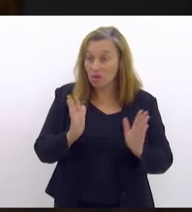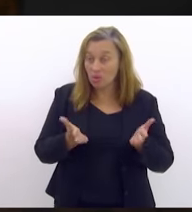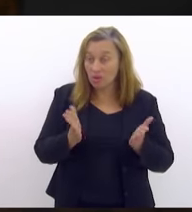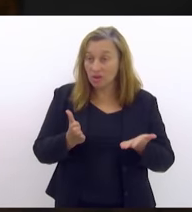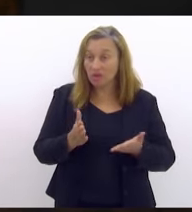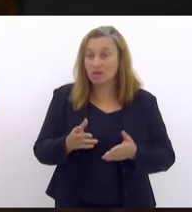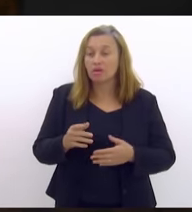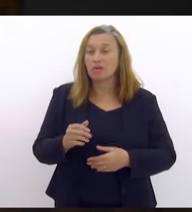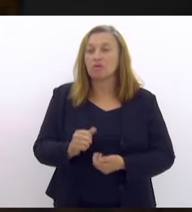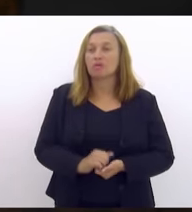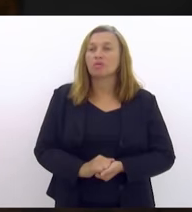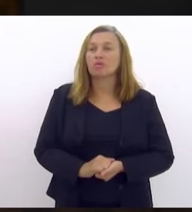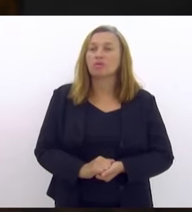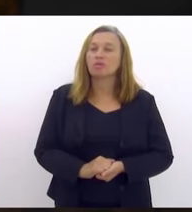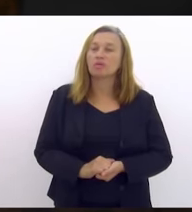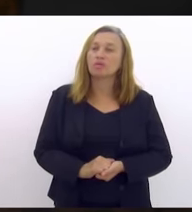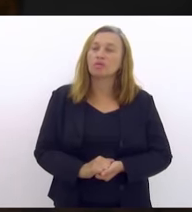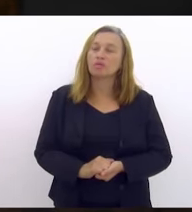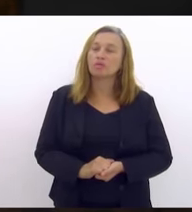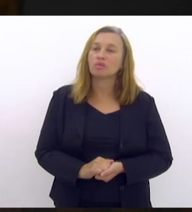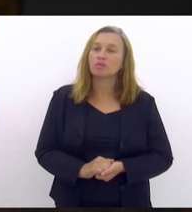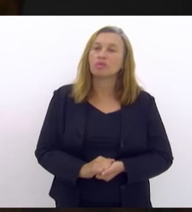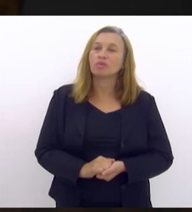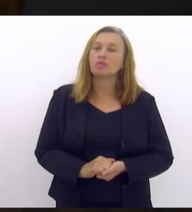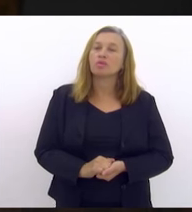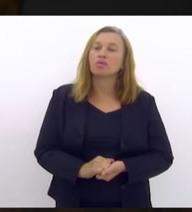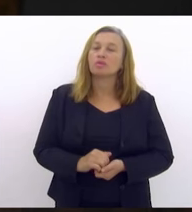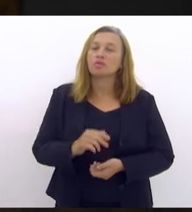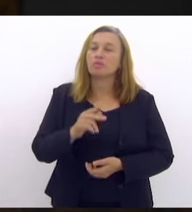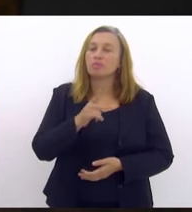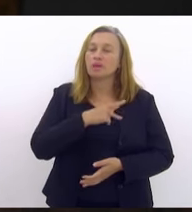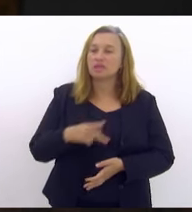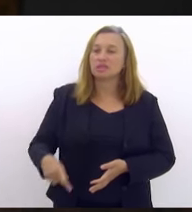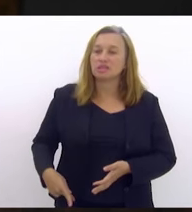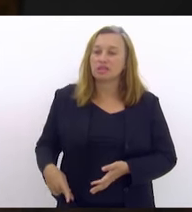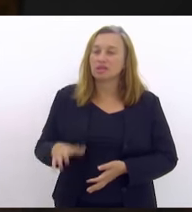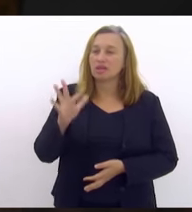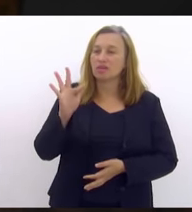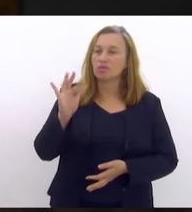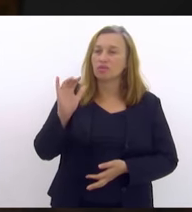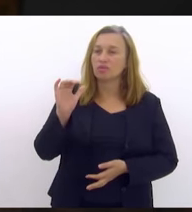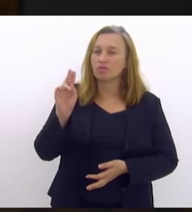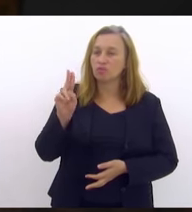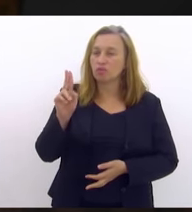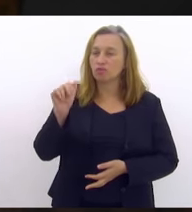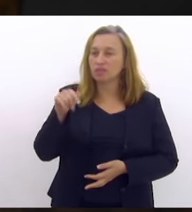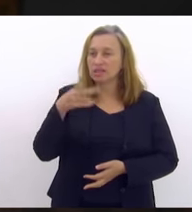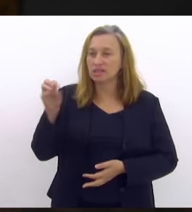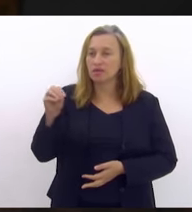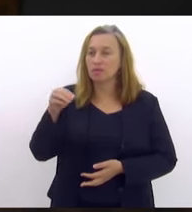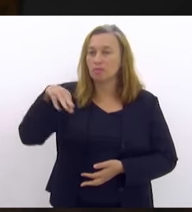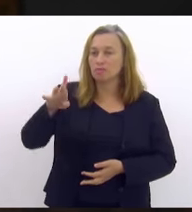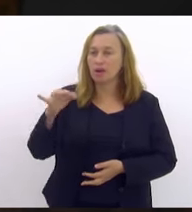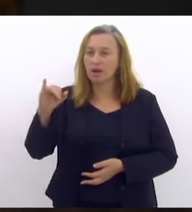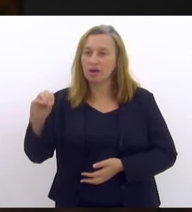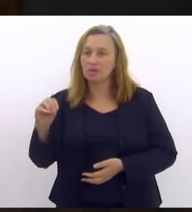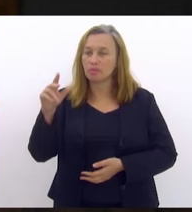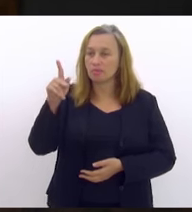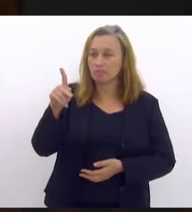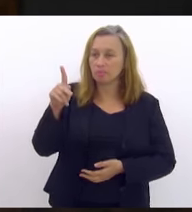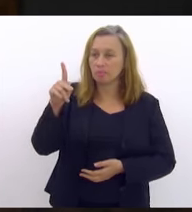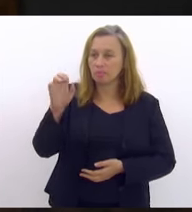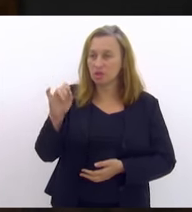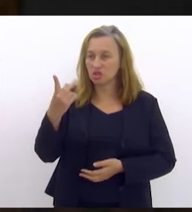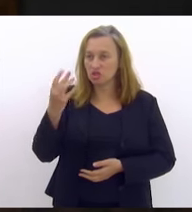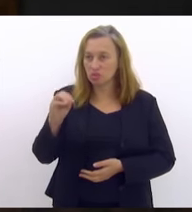como presidente, né, da Fundação Mário Peixoto, mas você é uma mulher que representa hoje as mulheres de Mangaratiba